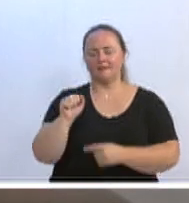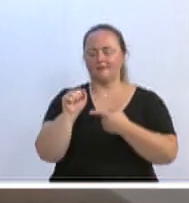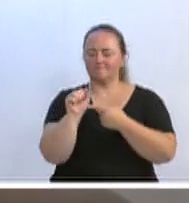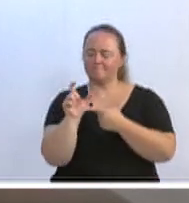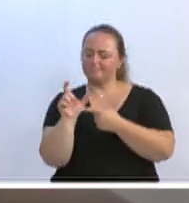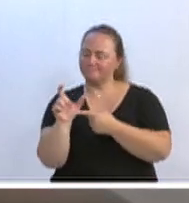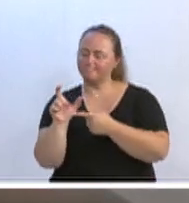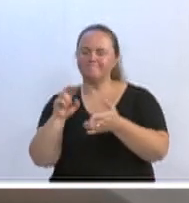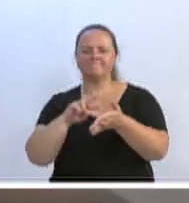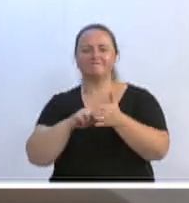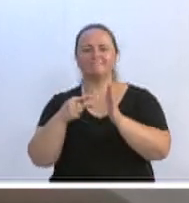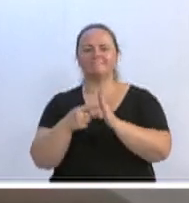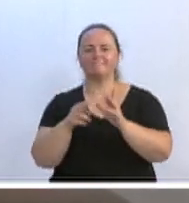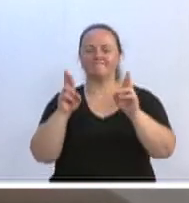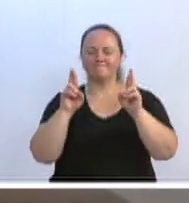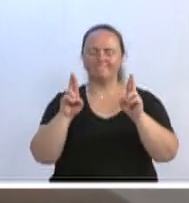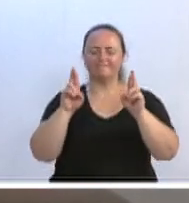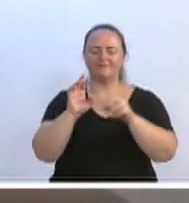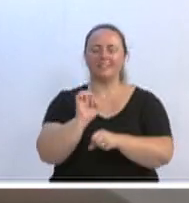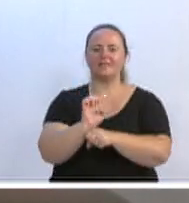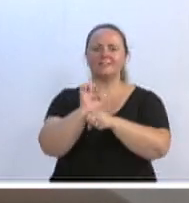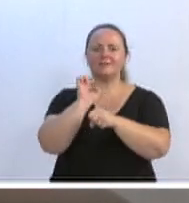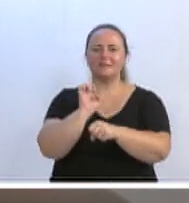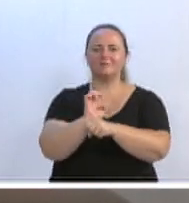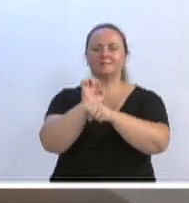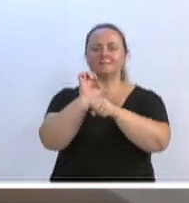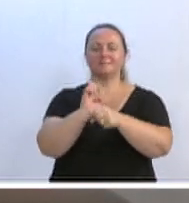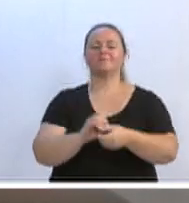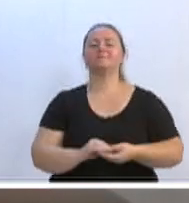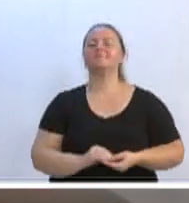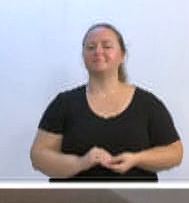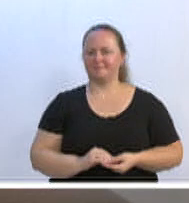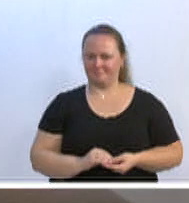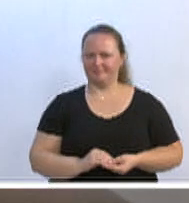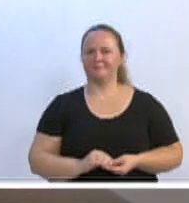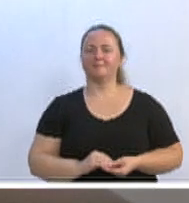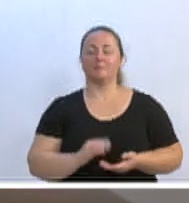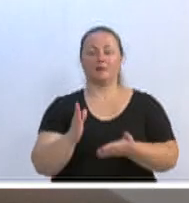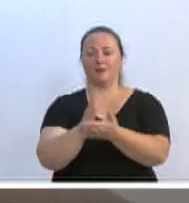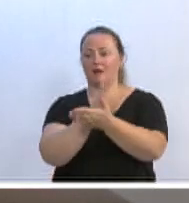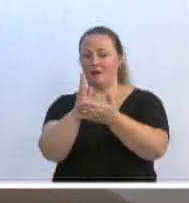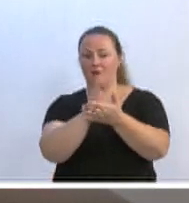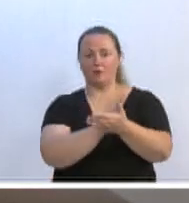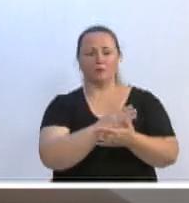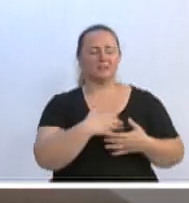esperança. Muitos estão em lutas.